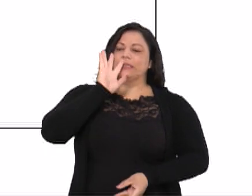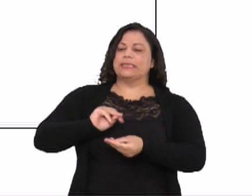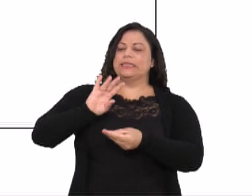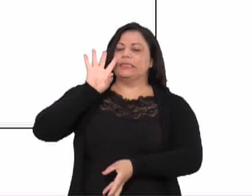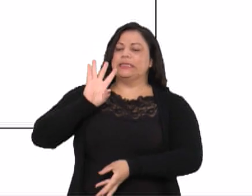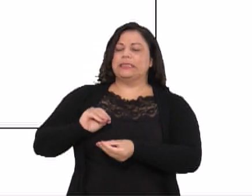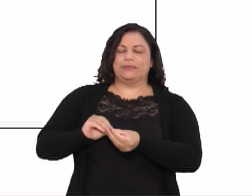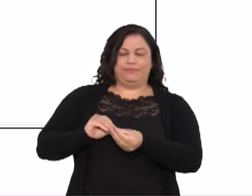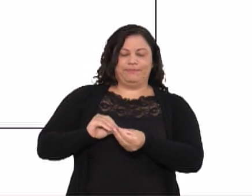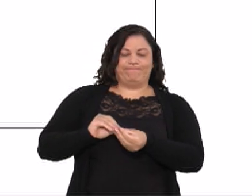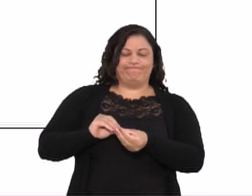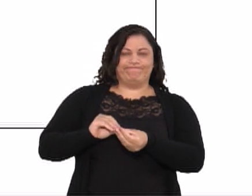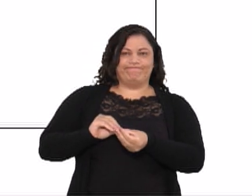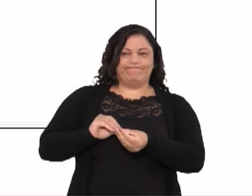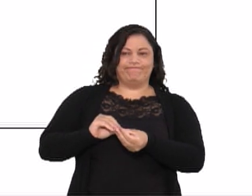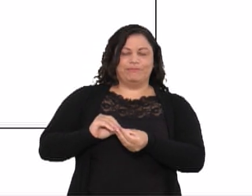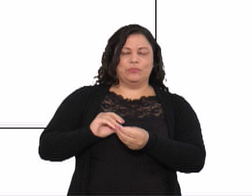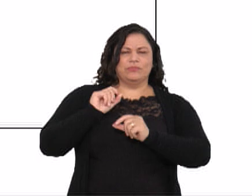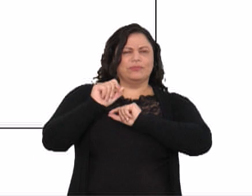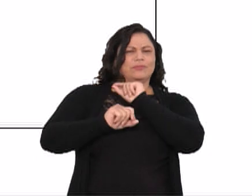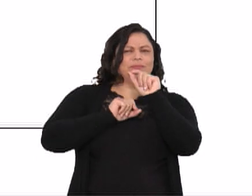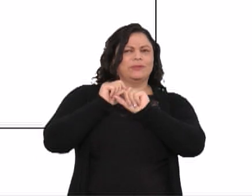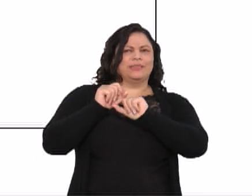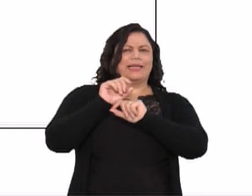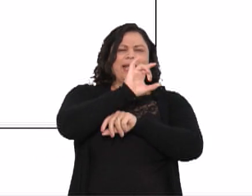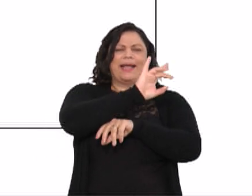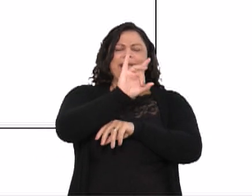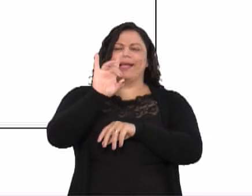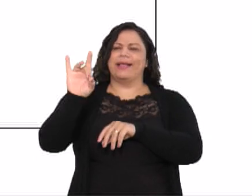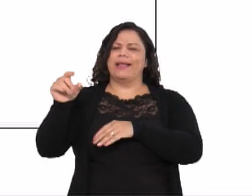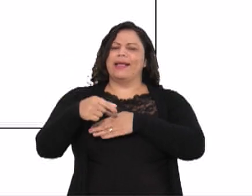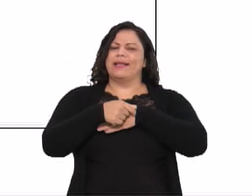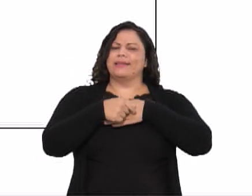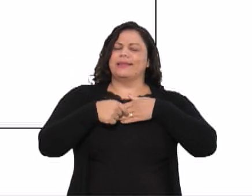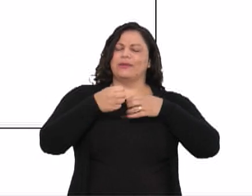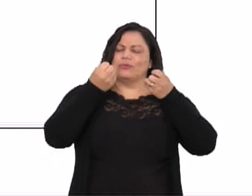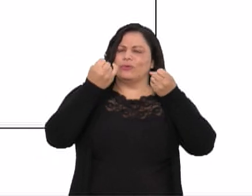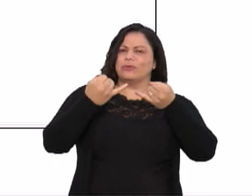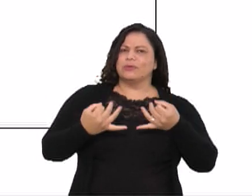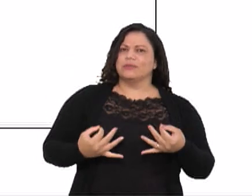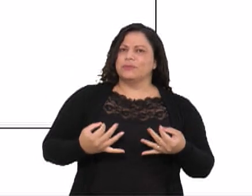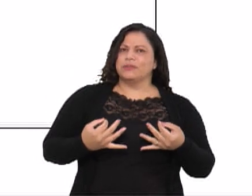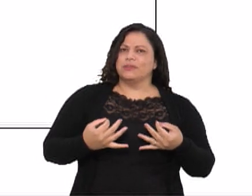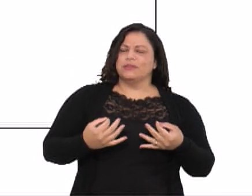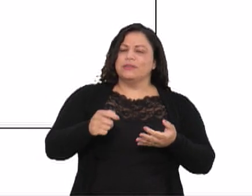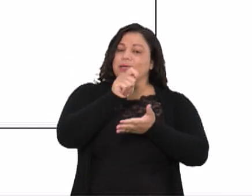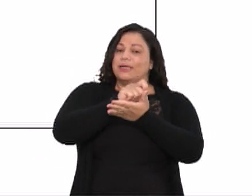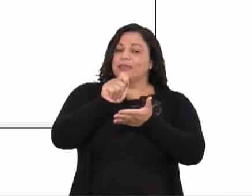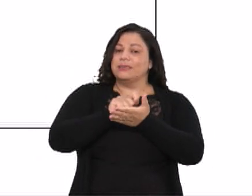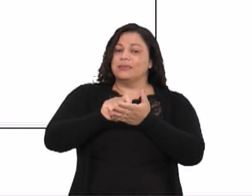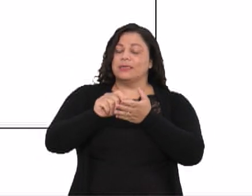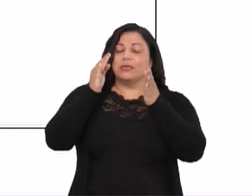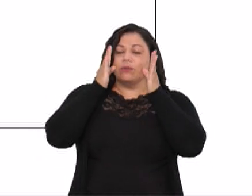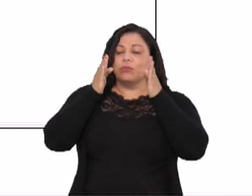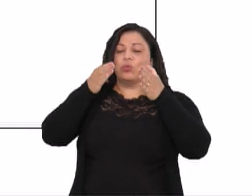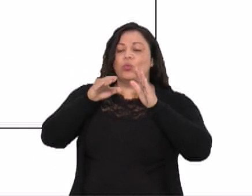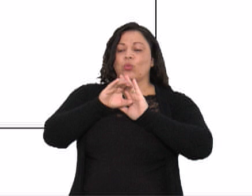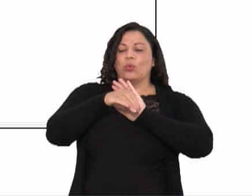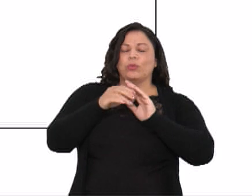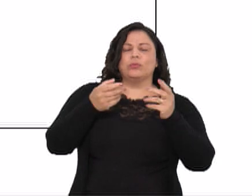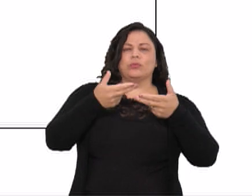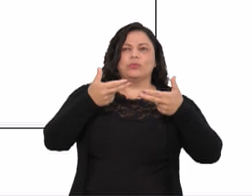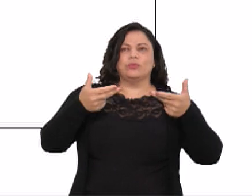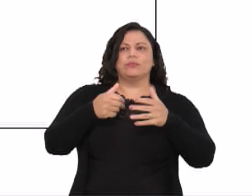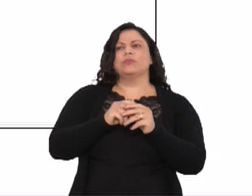Sintetizando as ideias dos autores que acabamos de estudar, escreva um conceito central sobre cada um dos 3